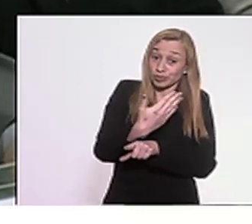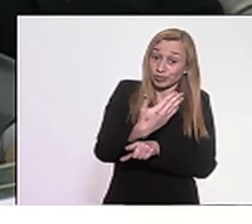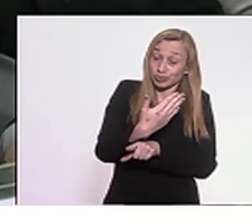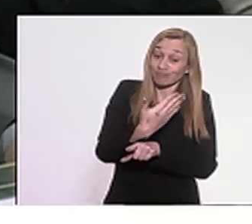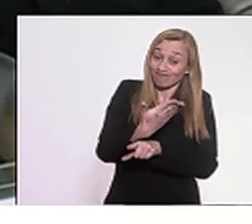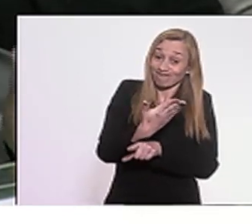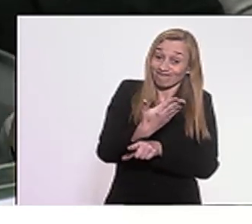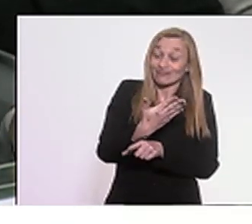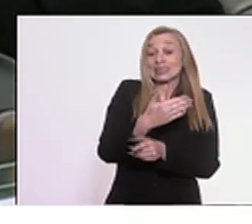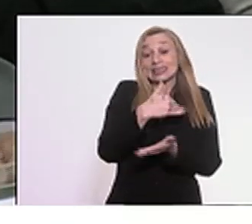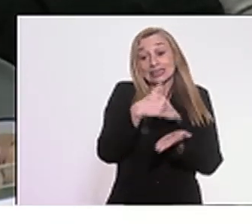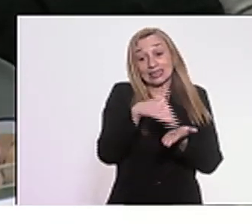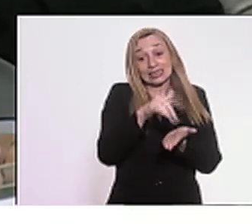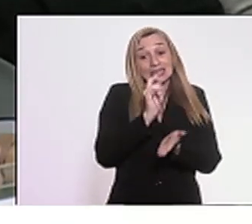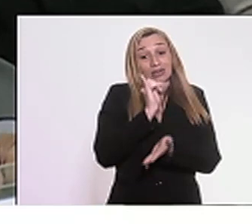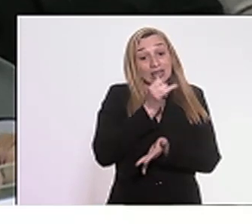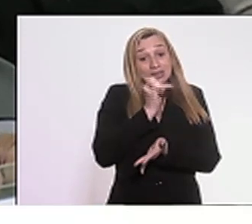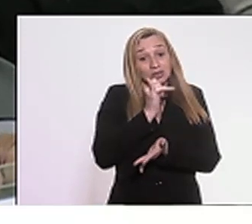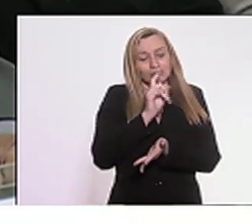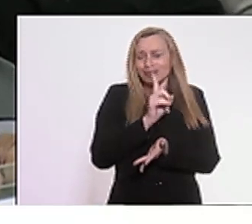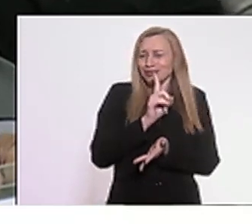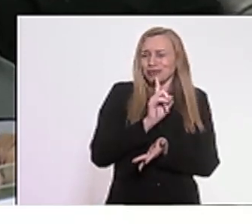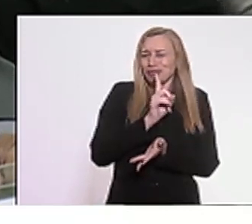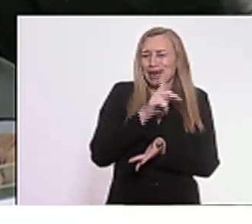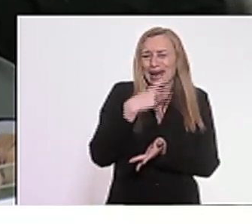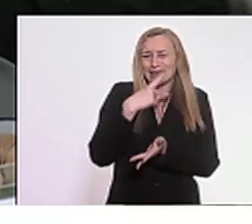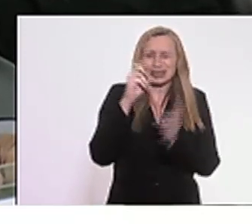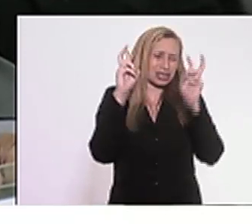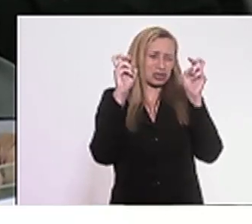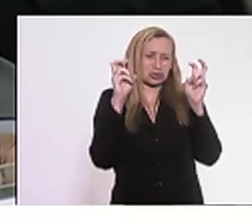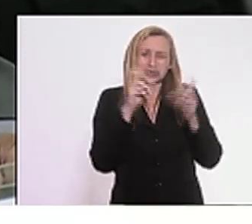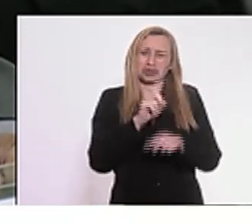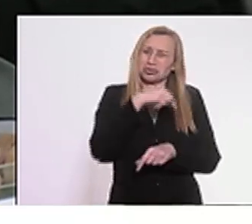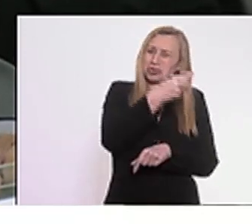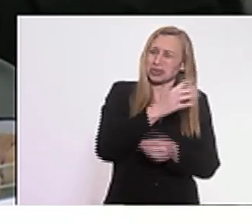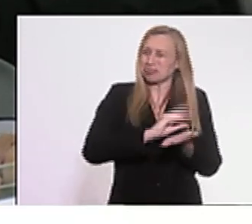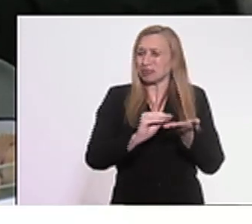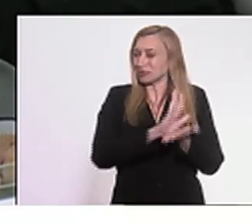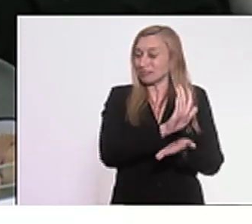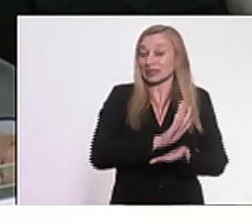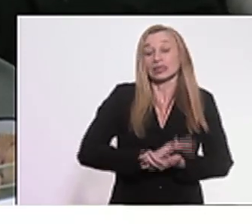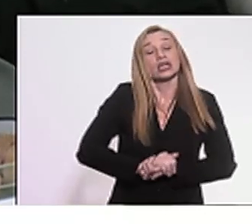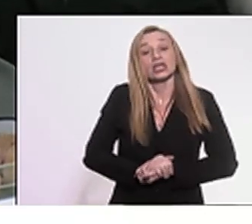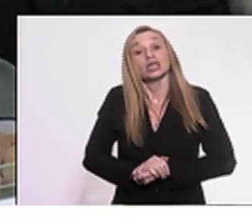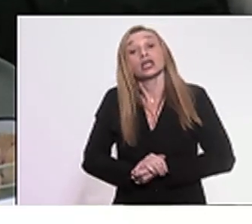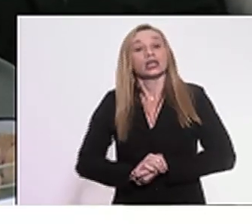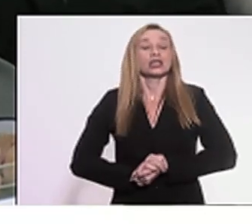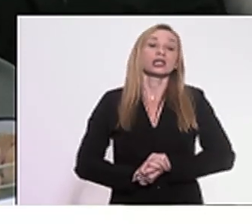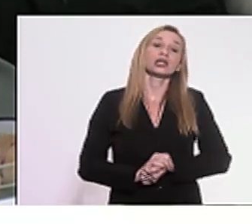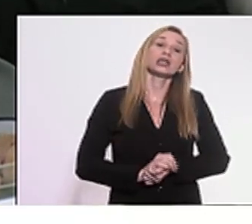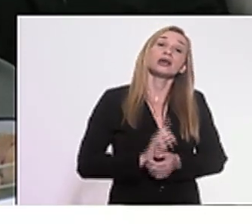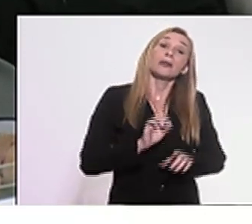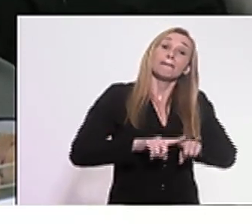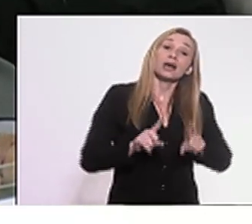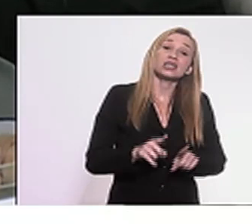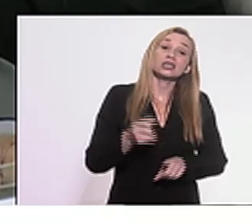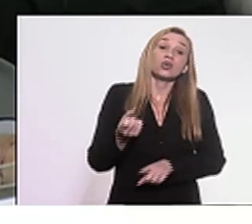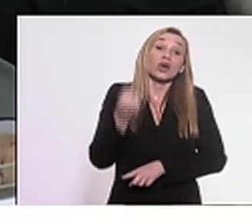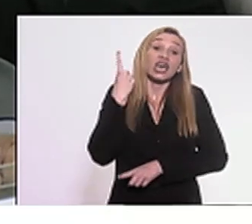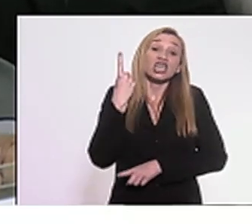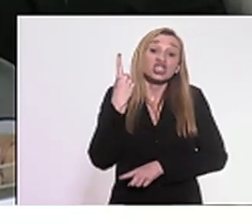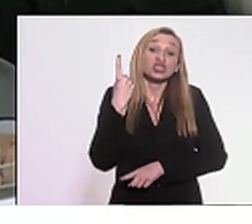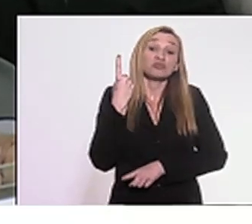do secretário relator. Mas não vamos entrar nesse mérito, esse é assunto para outra pauta. Mas são ex-militares que